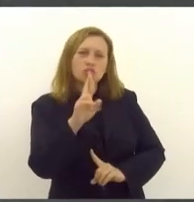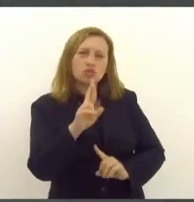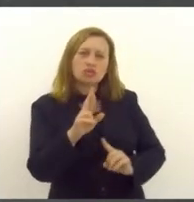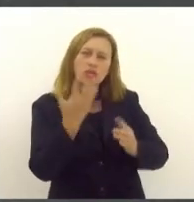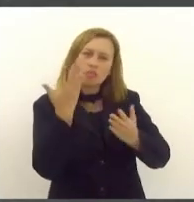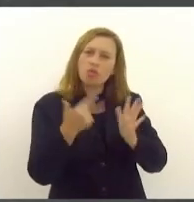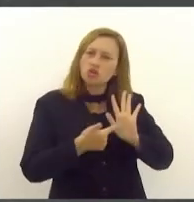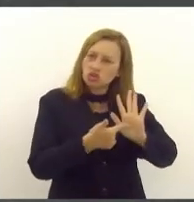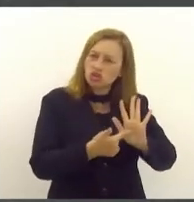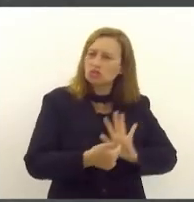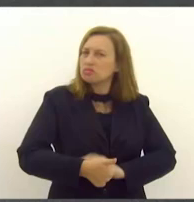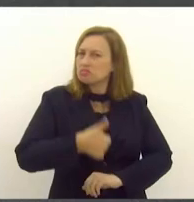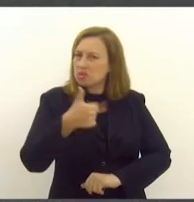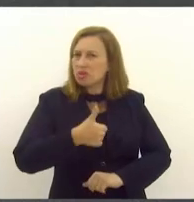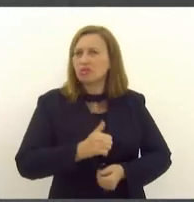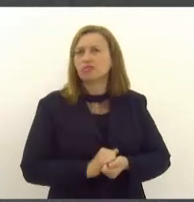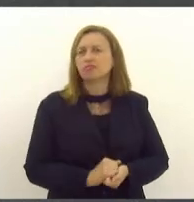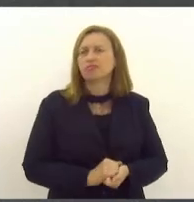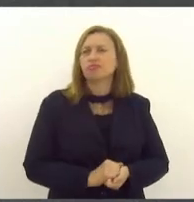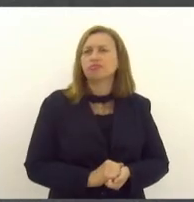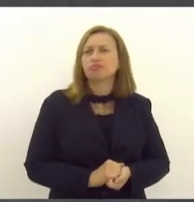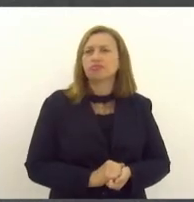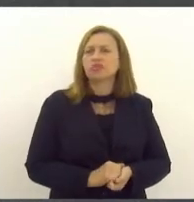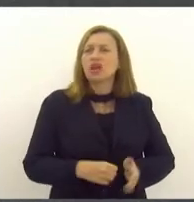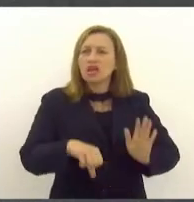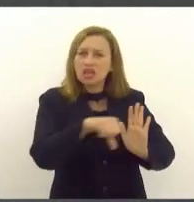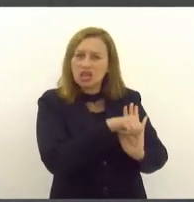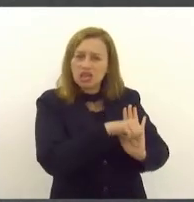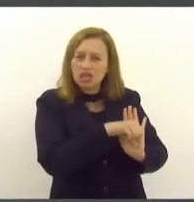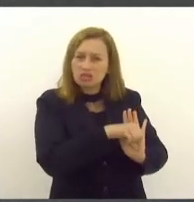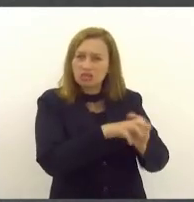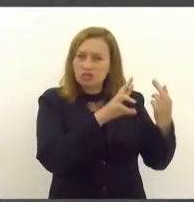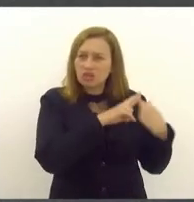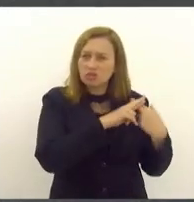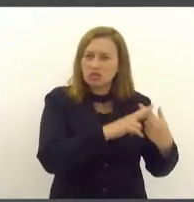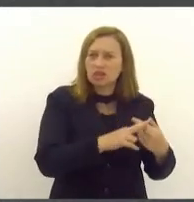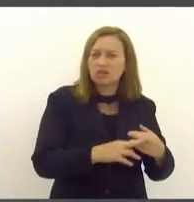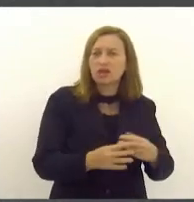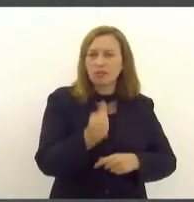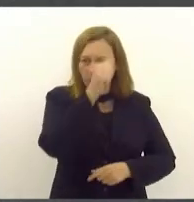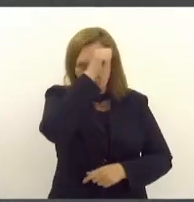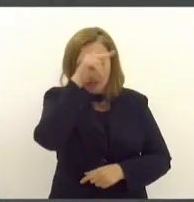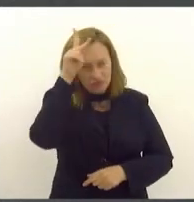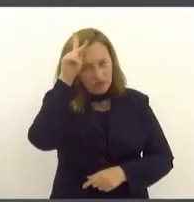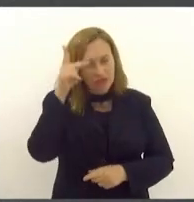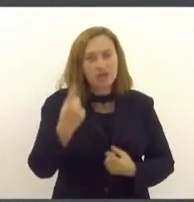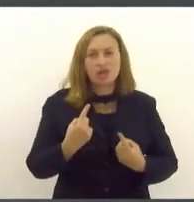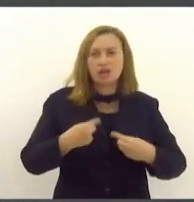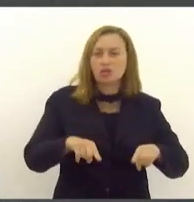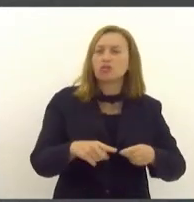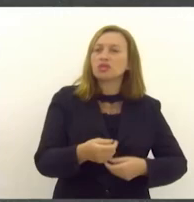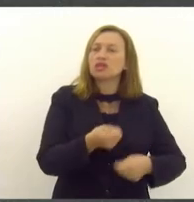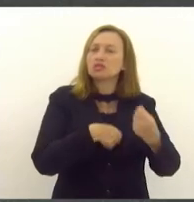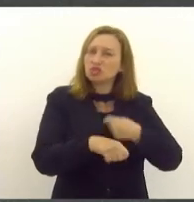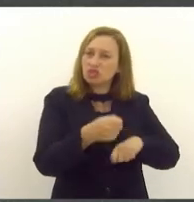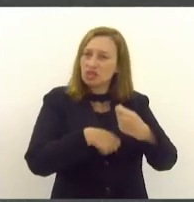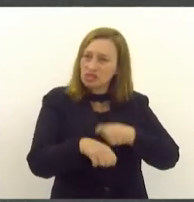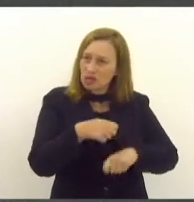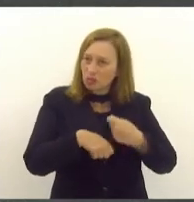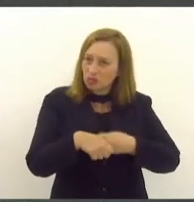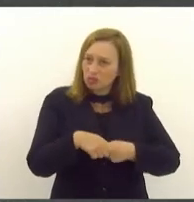em primeiro lugar crime de responsabilidade dessa prefeita porque fere a probidade administrativa